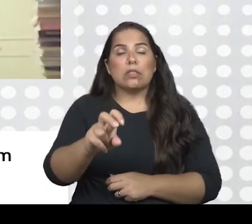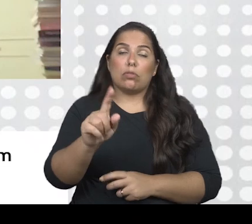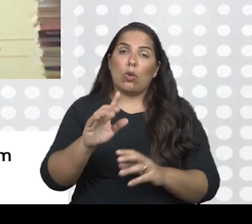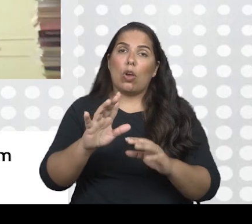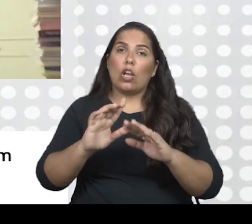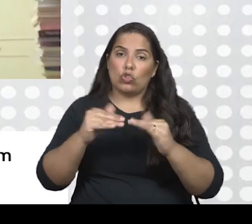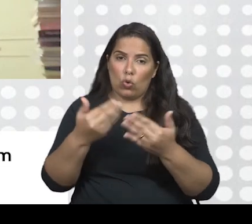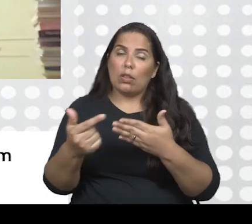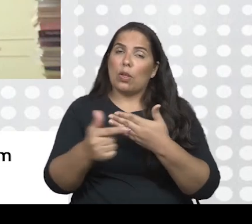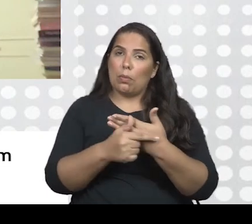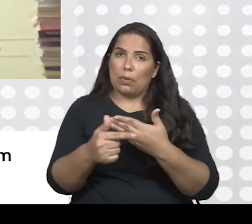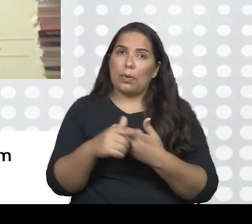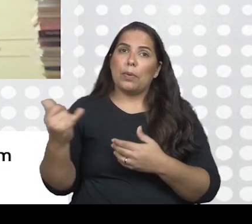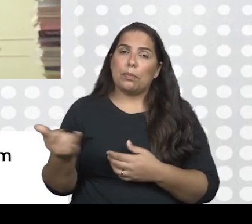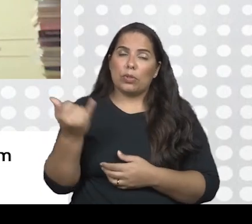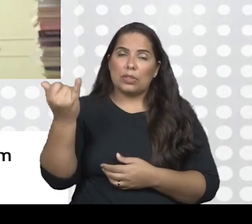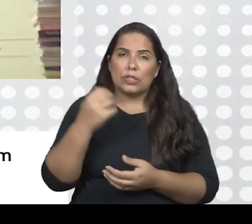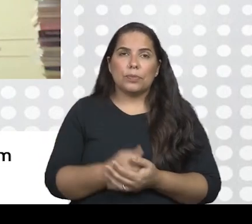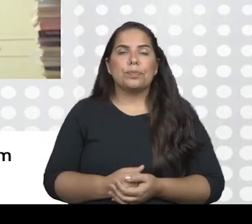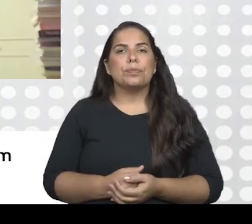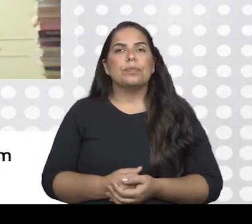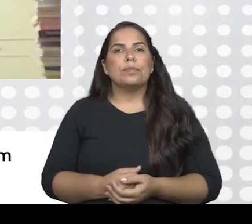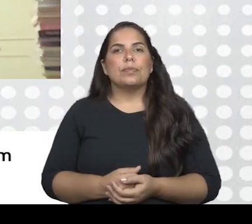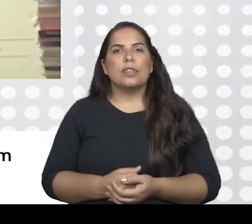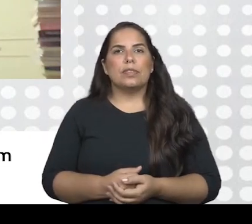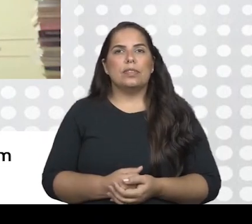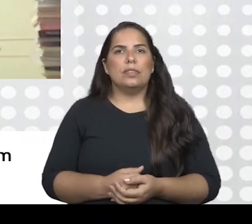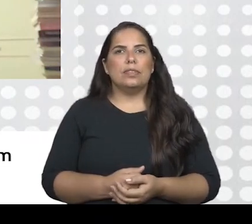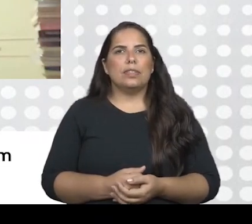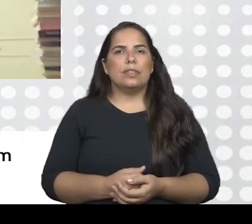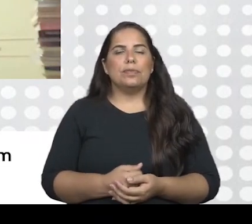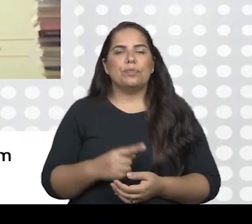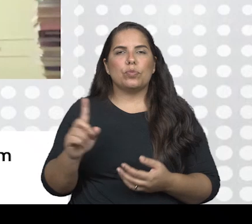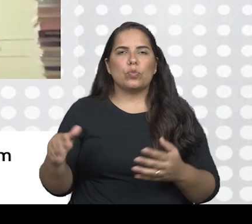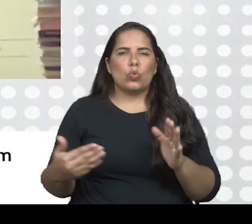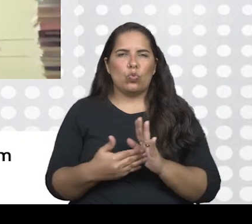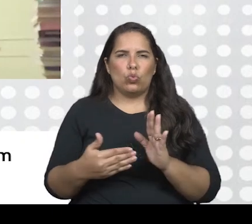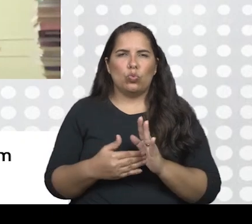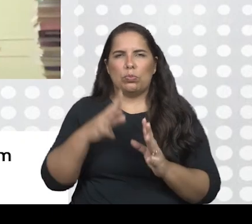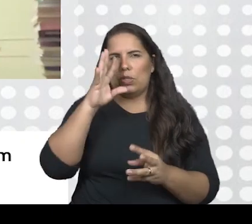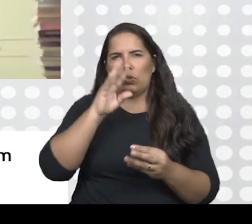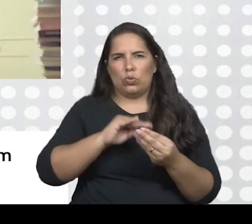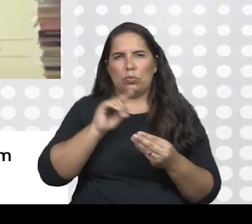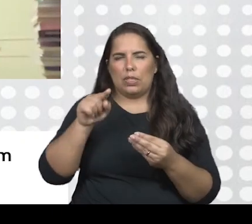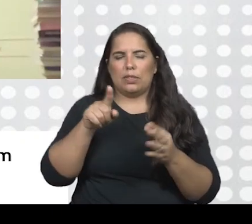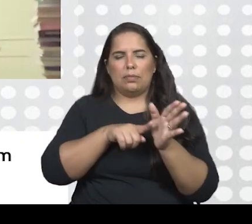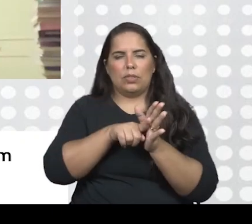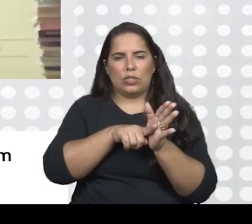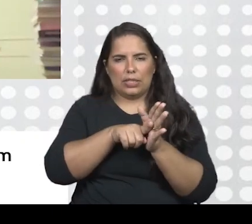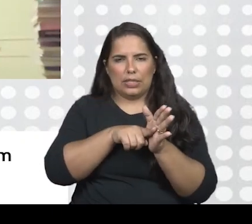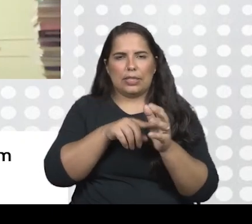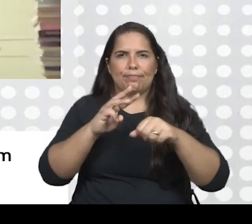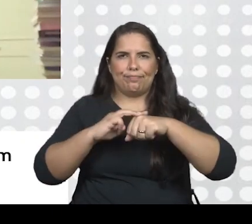ela tem um papel muito importante. Um último aspecto, só para resumir aqui também, achado da nossa